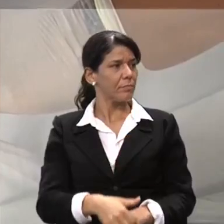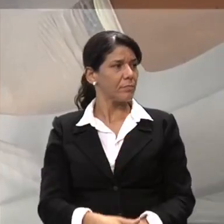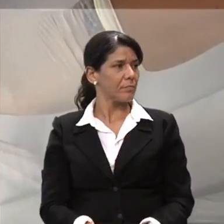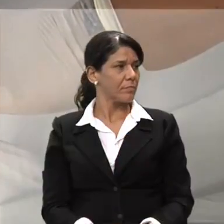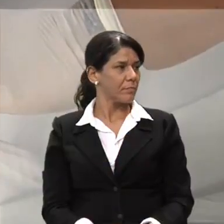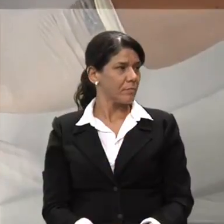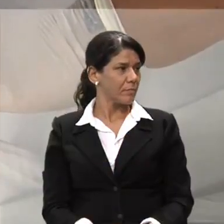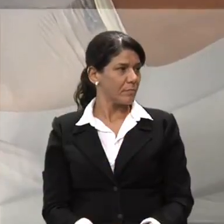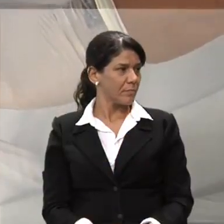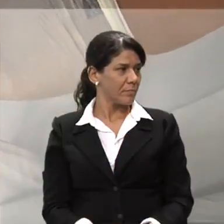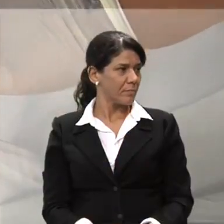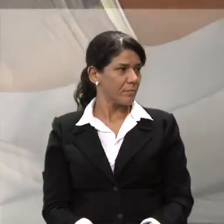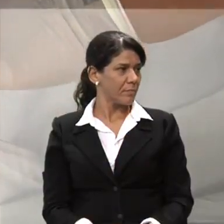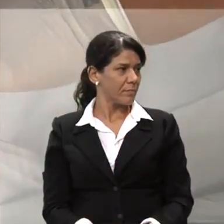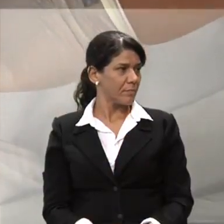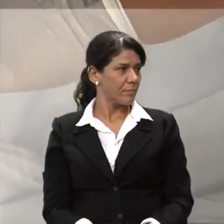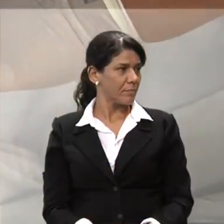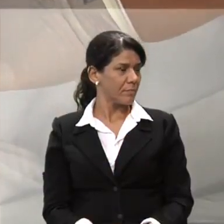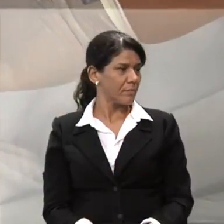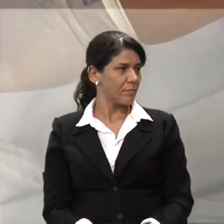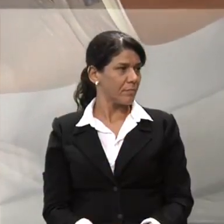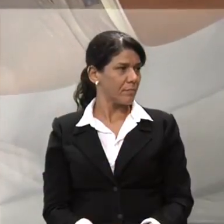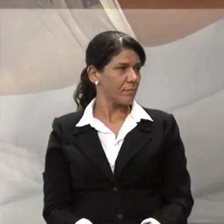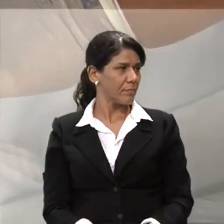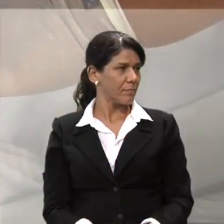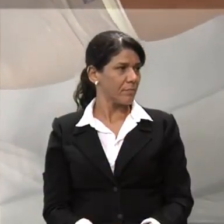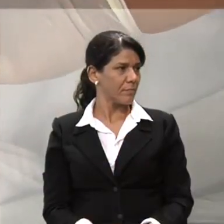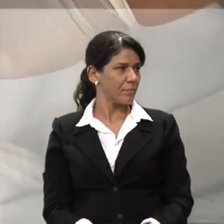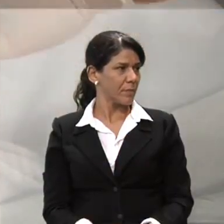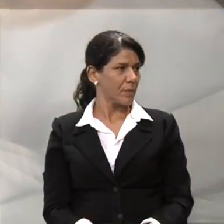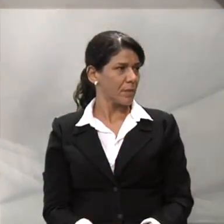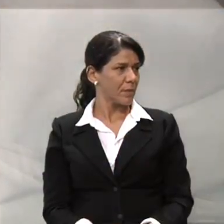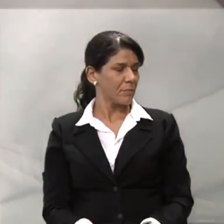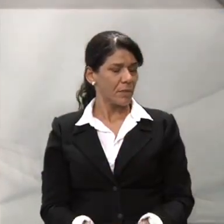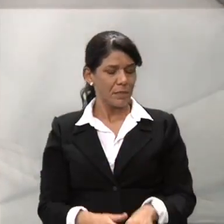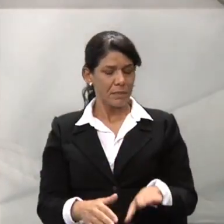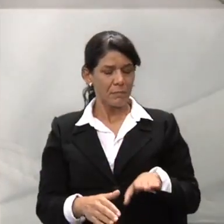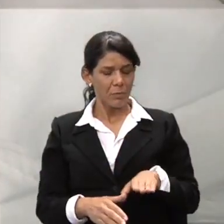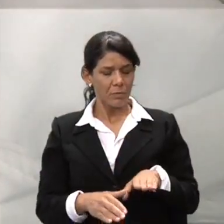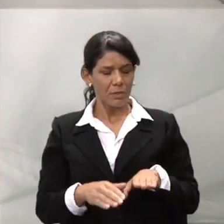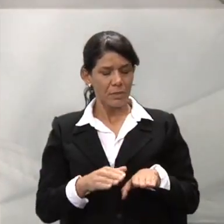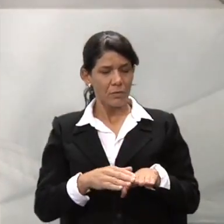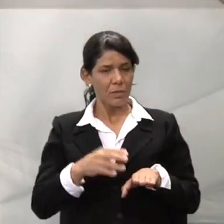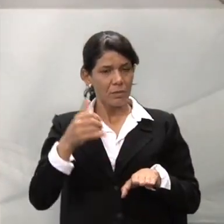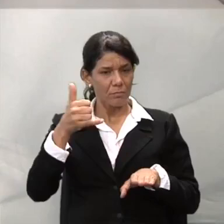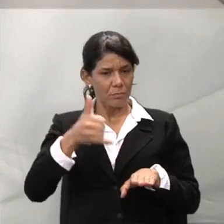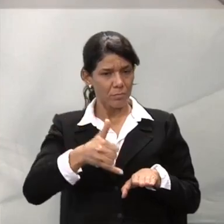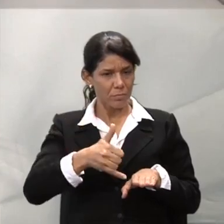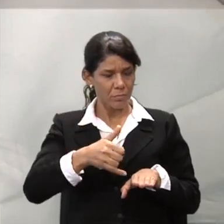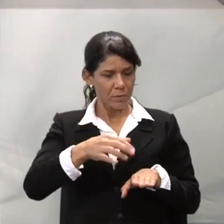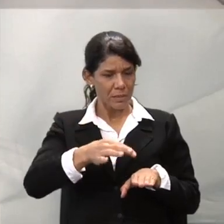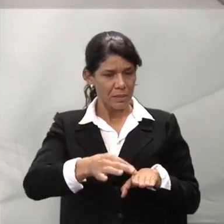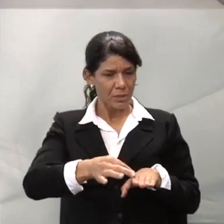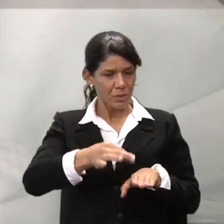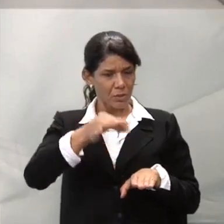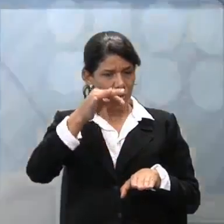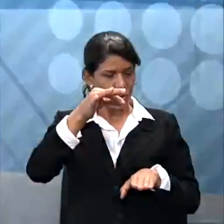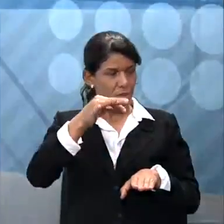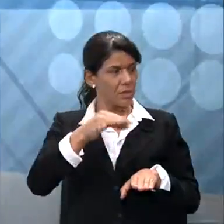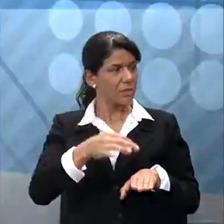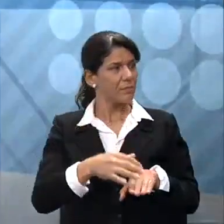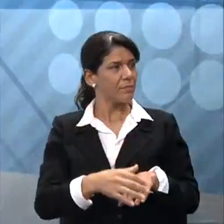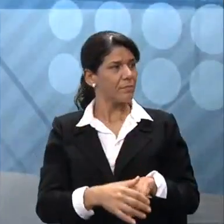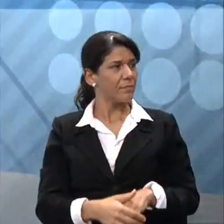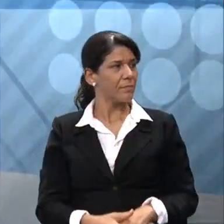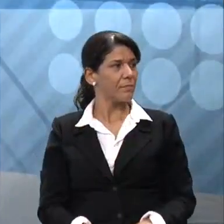Ó, com a mão dominante eu vou ter que fazer todo o processo, porque a minha mão não dominante está fazendo a